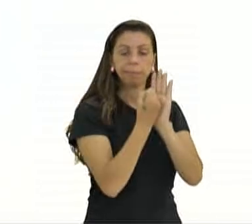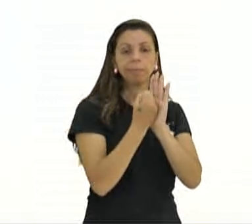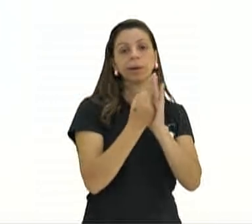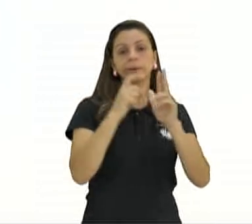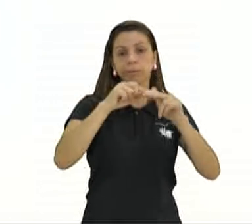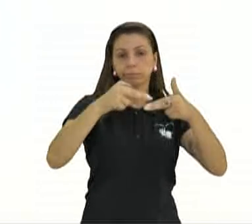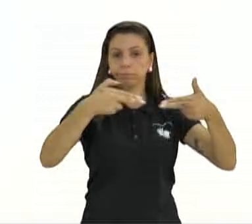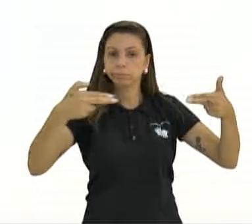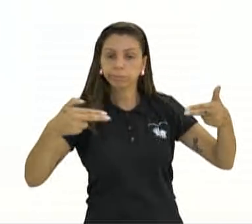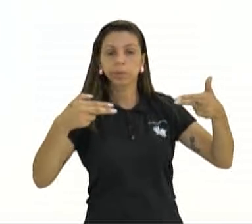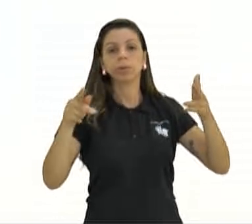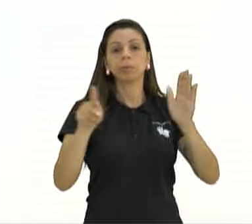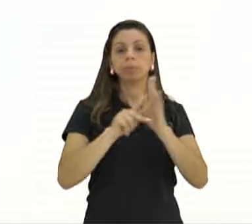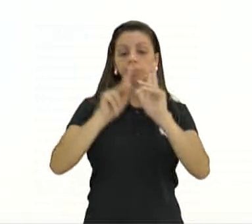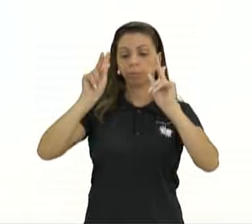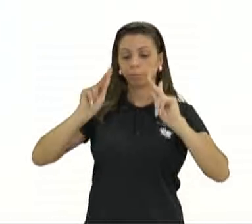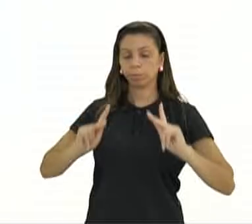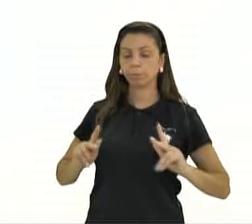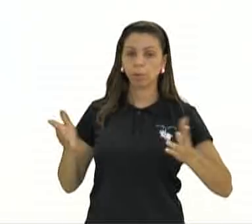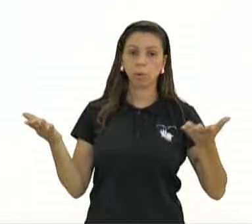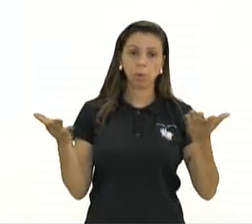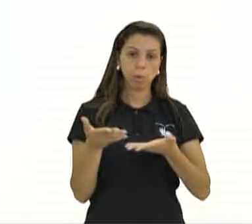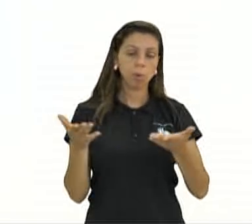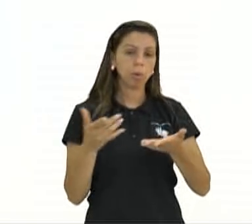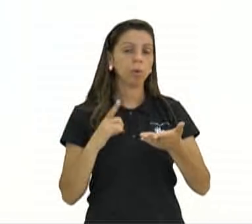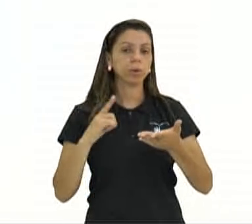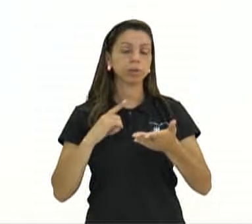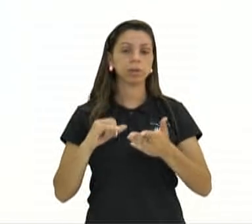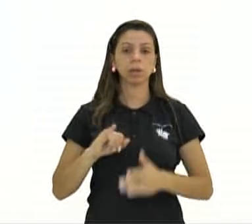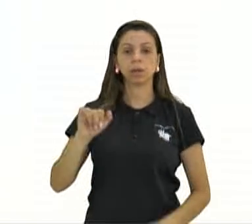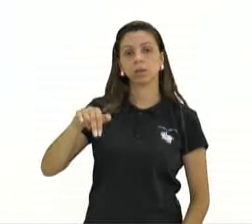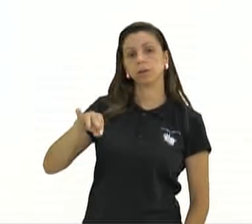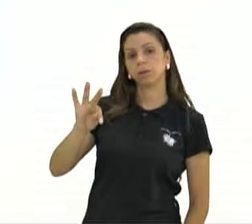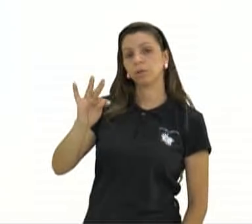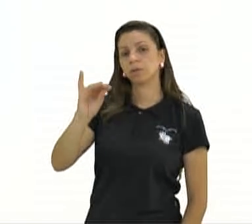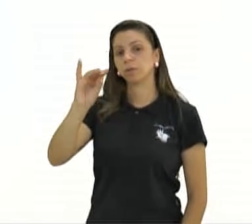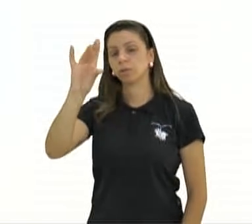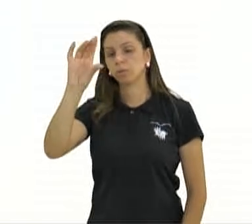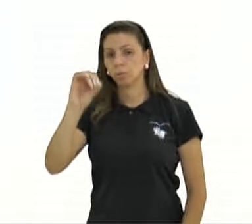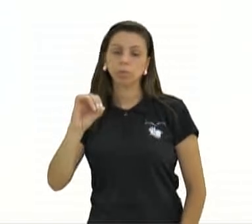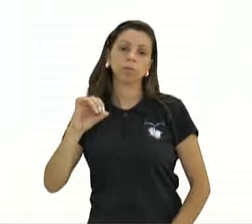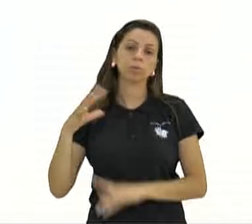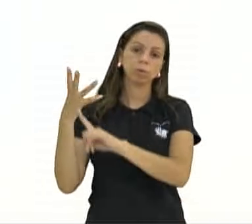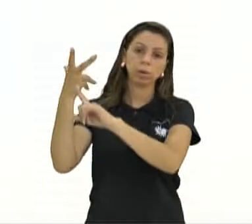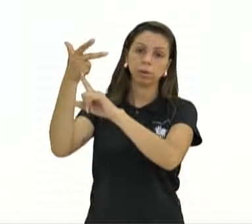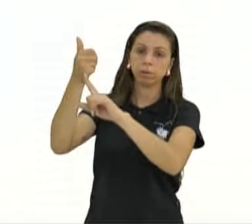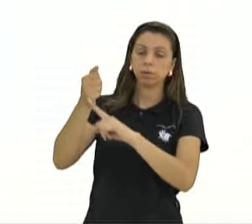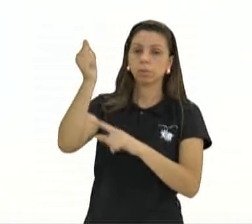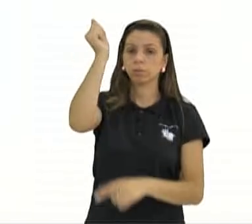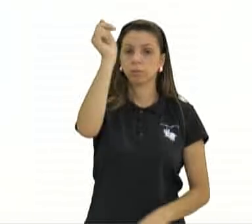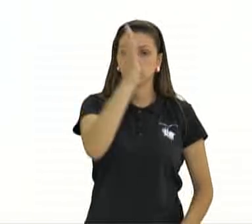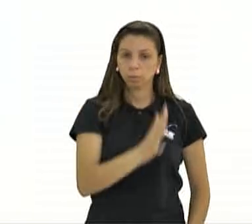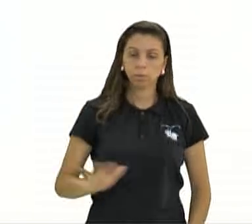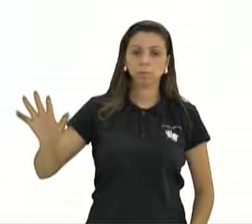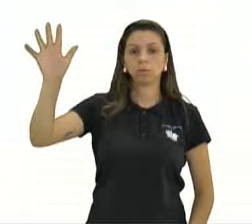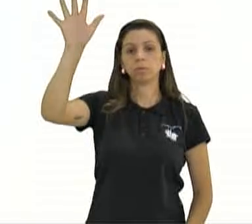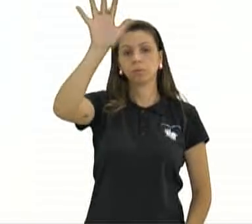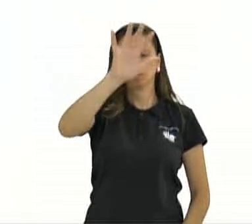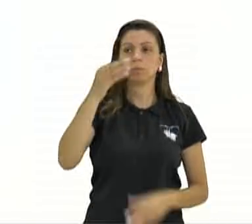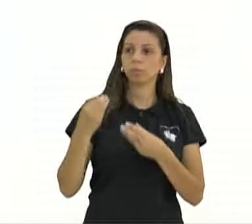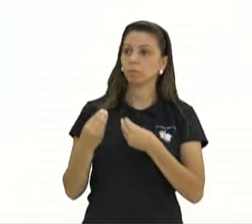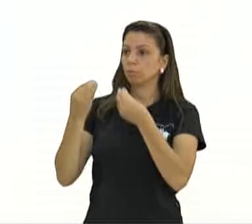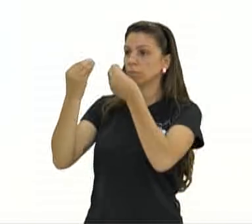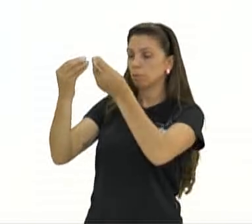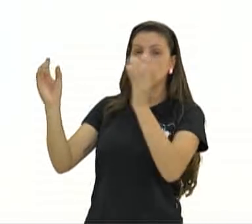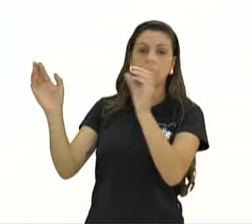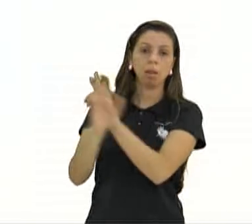da humanidade. Hoje, o Instituto do Patrimônio Histórico e Artístico Nacional entregou ao Ministério das Relações Exteriores